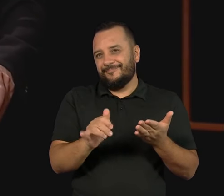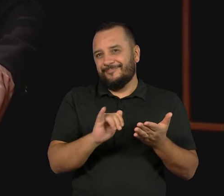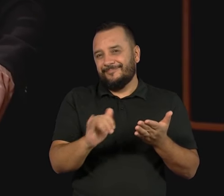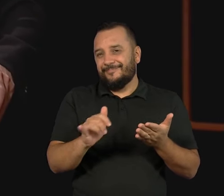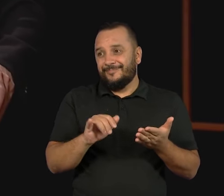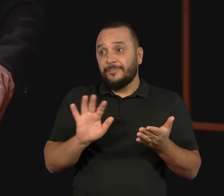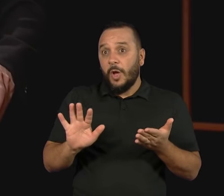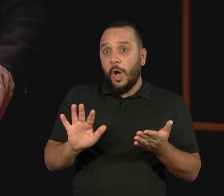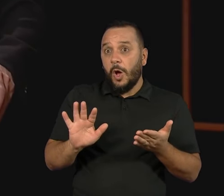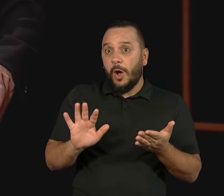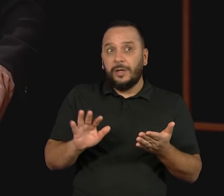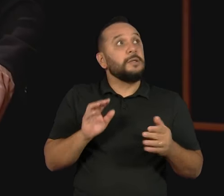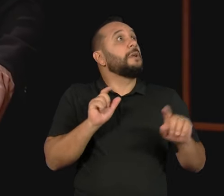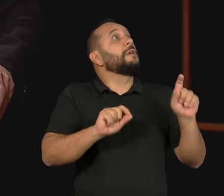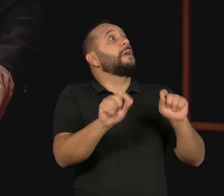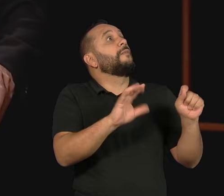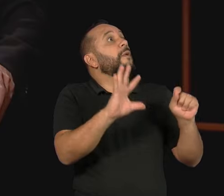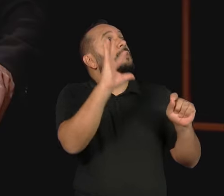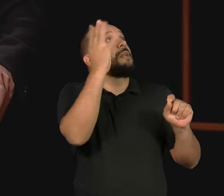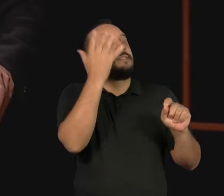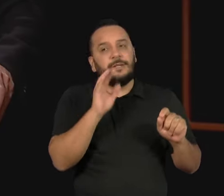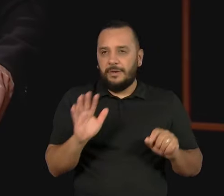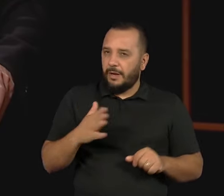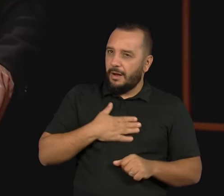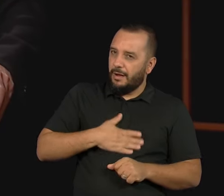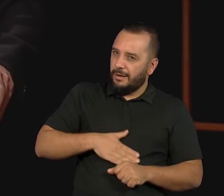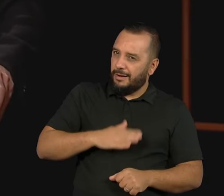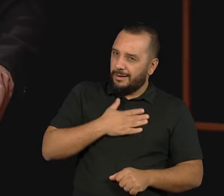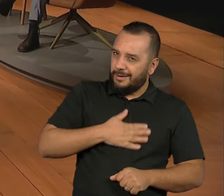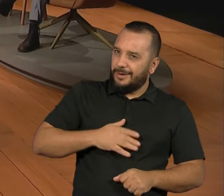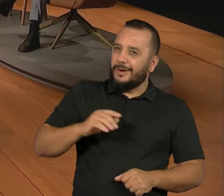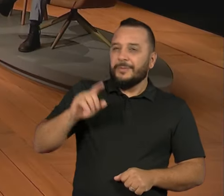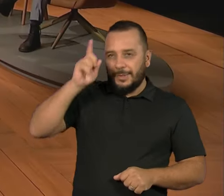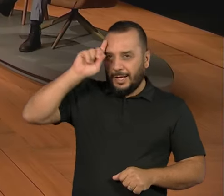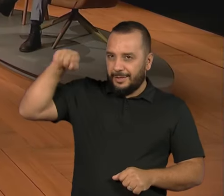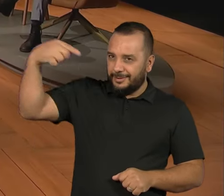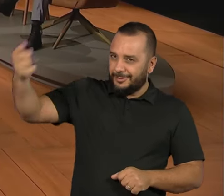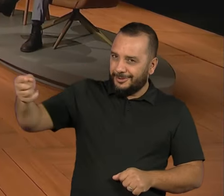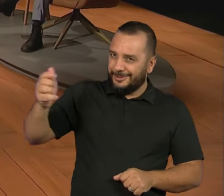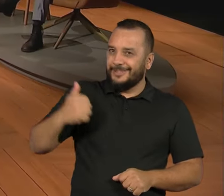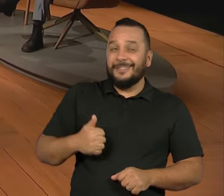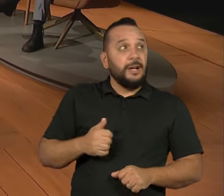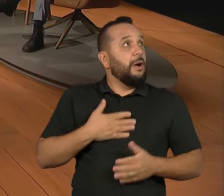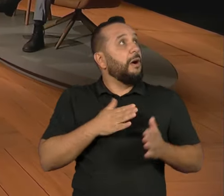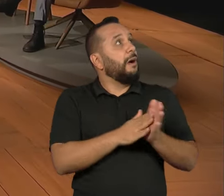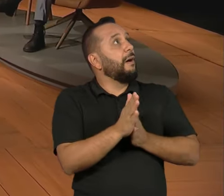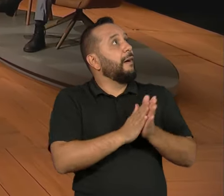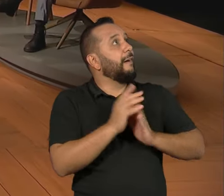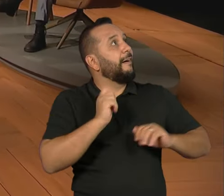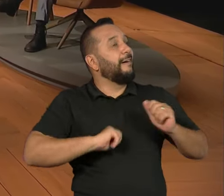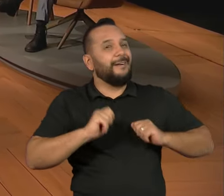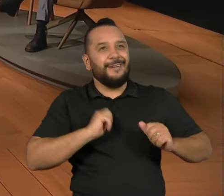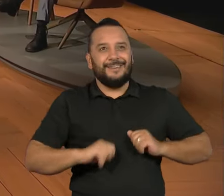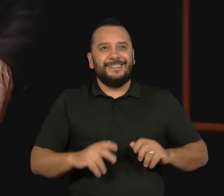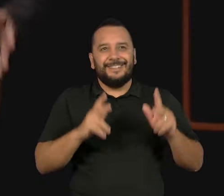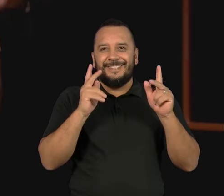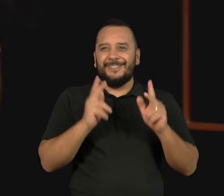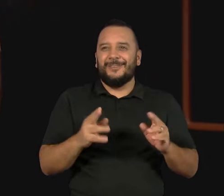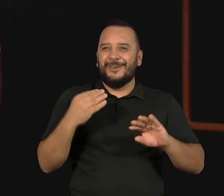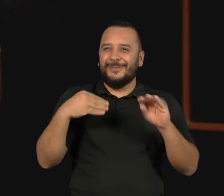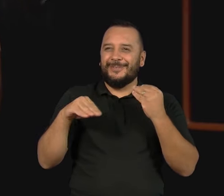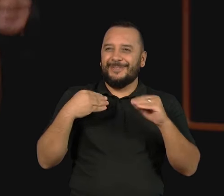no gancho. Então foi aí que eu aprendi essa arte do gancho, de segurar a atenção do espectador. A novela, né? Da novela,